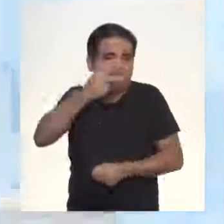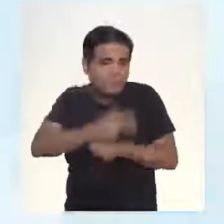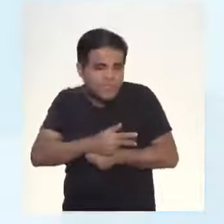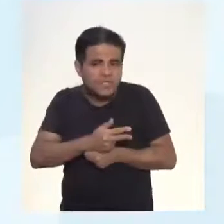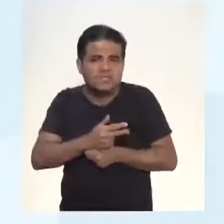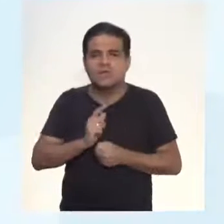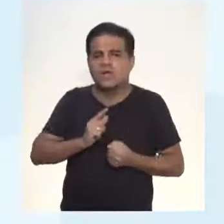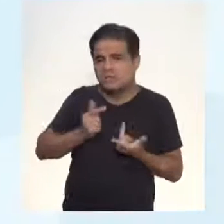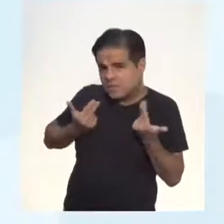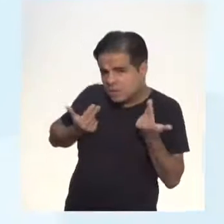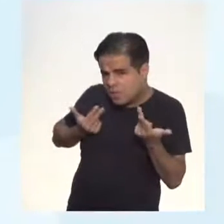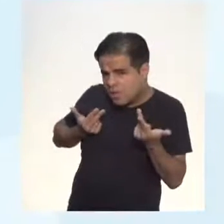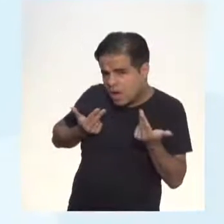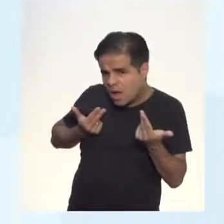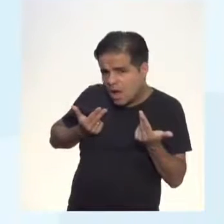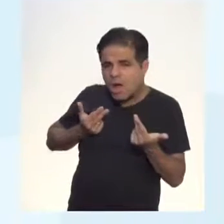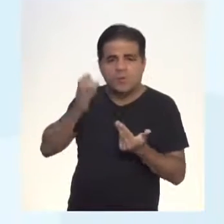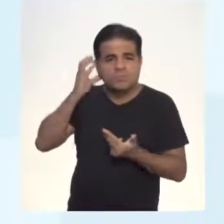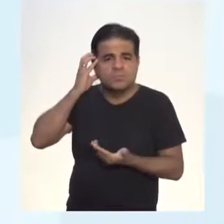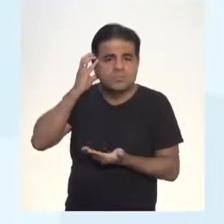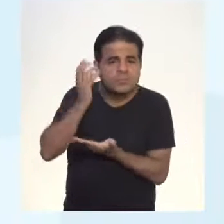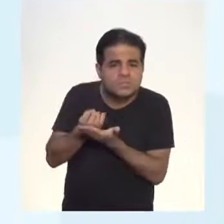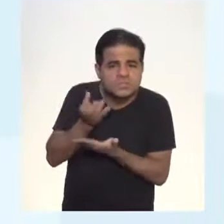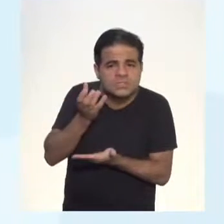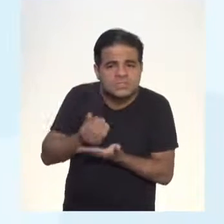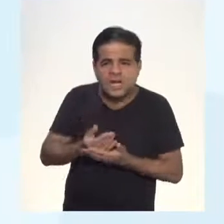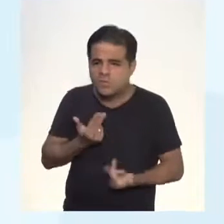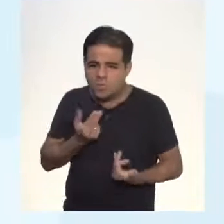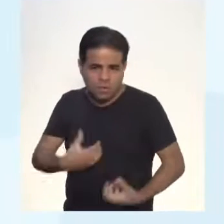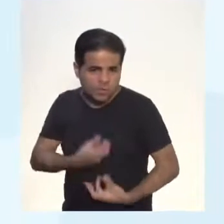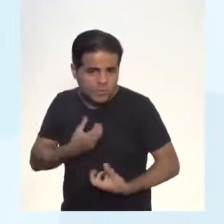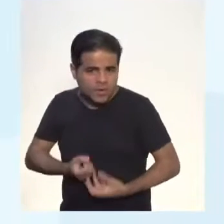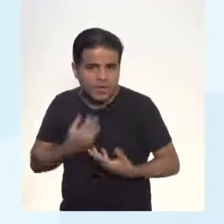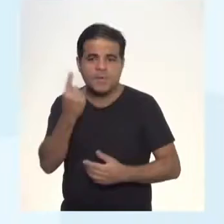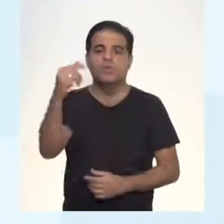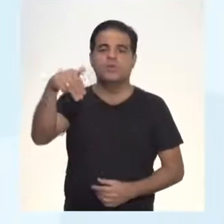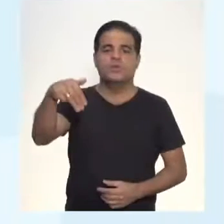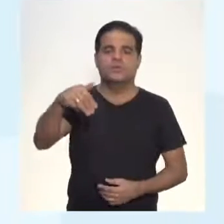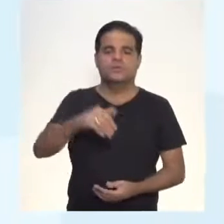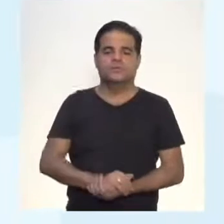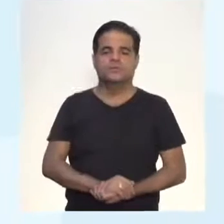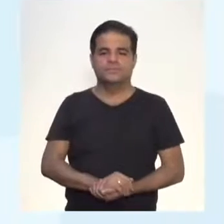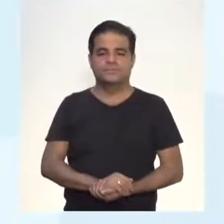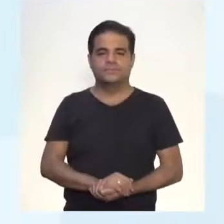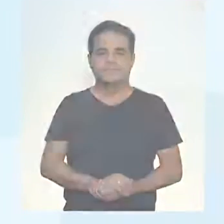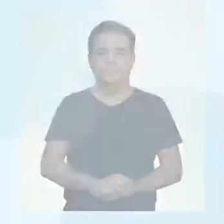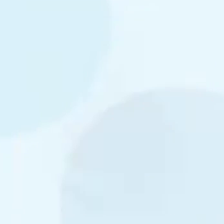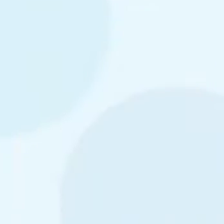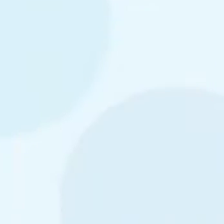mesma função do podcast, do poema? 1 minuto. Você deu 1 minuto.